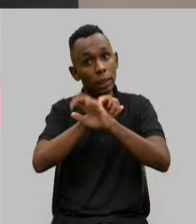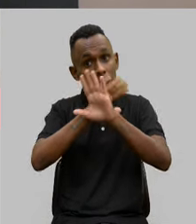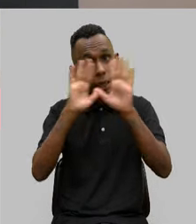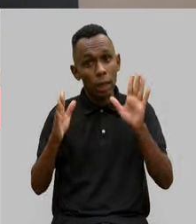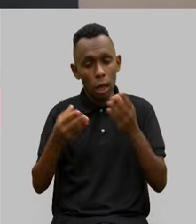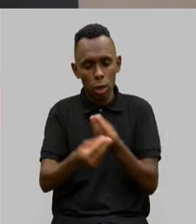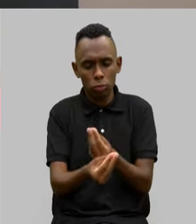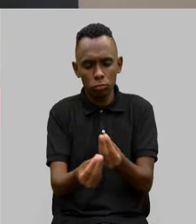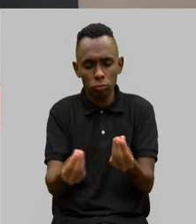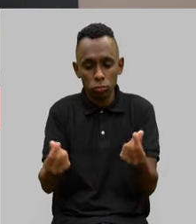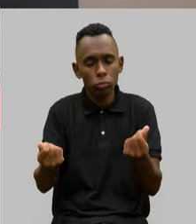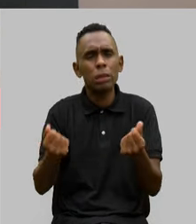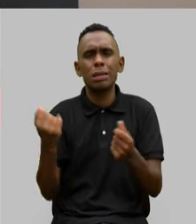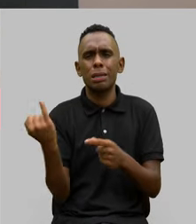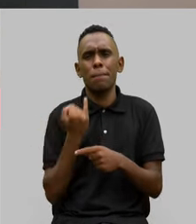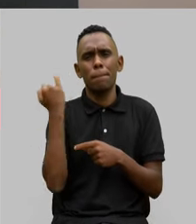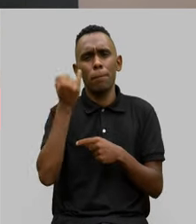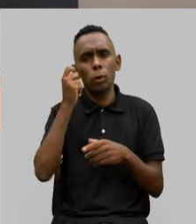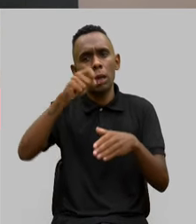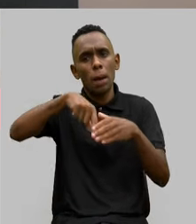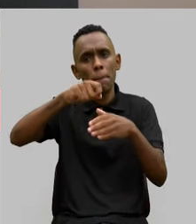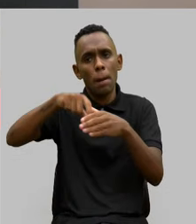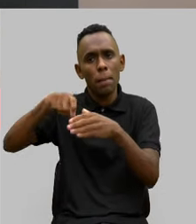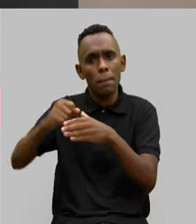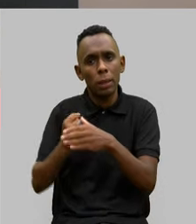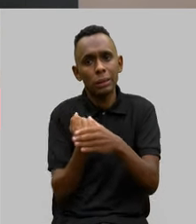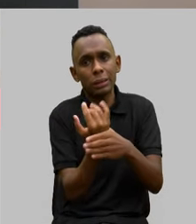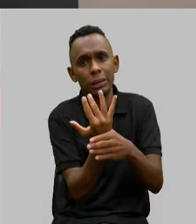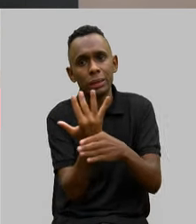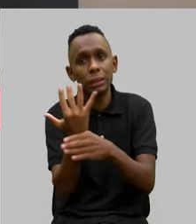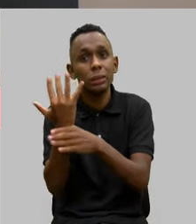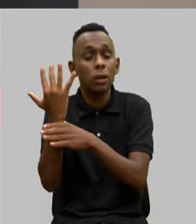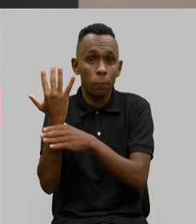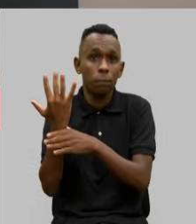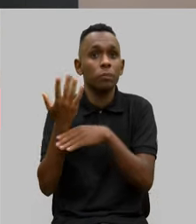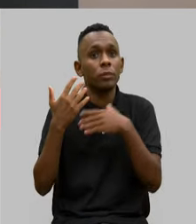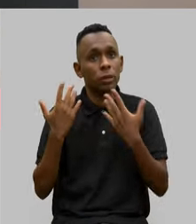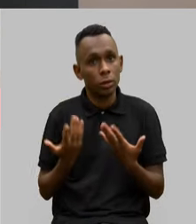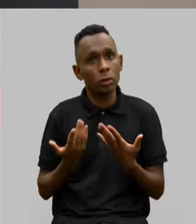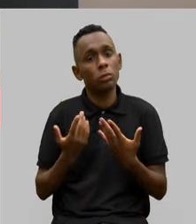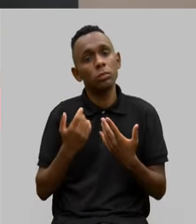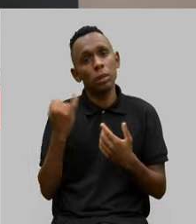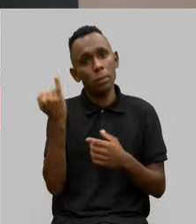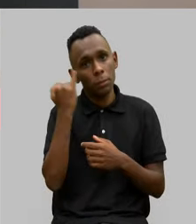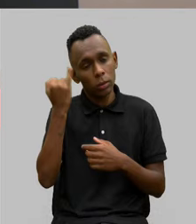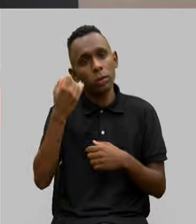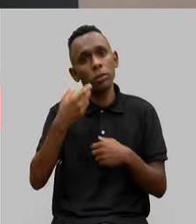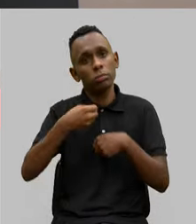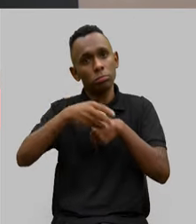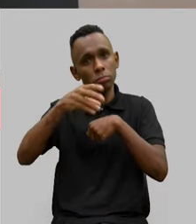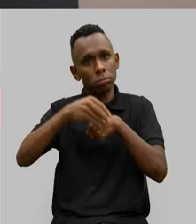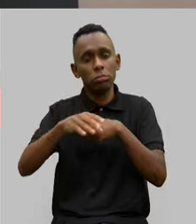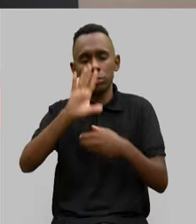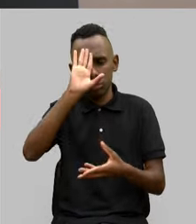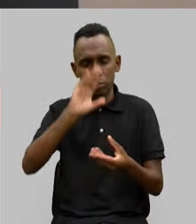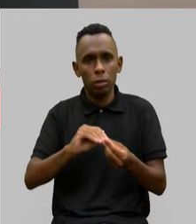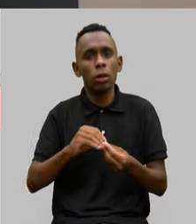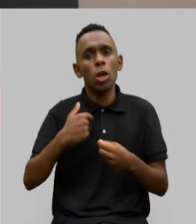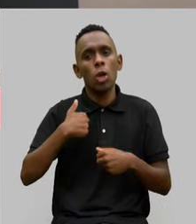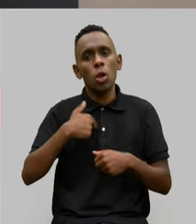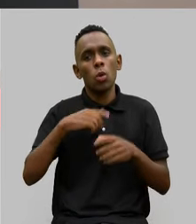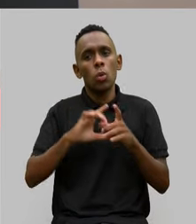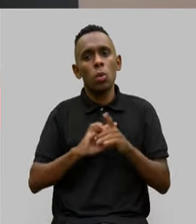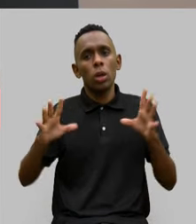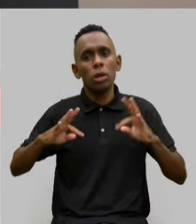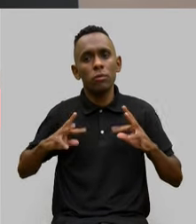solo ideal aqui no Brasil para plantar a cannabis então isso tem que ser dito também mais é isso Eu me coloco à disposição